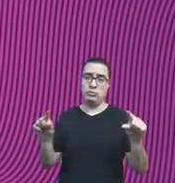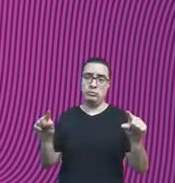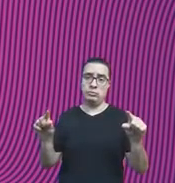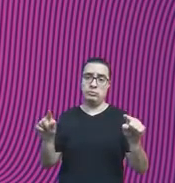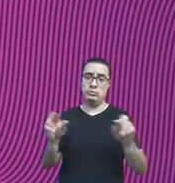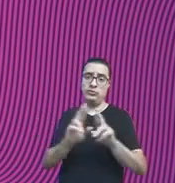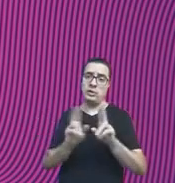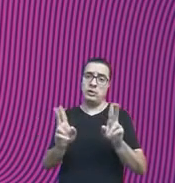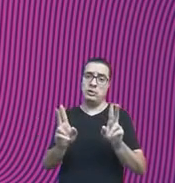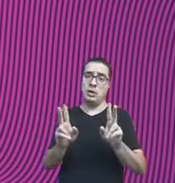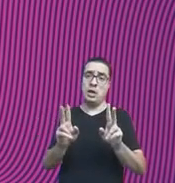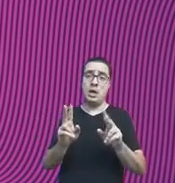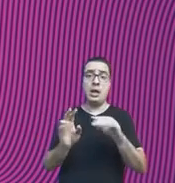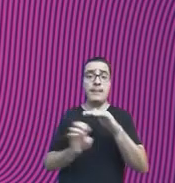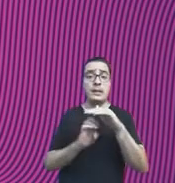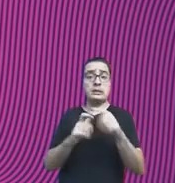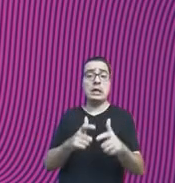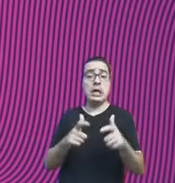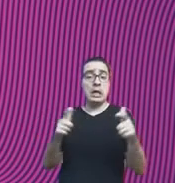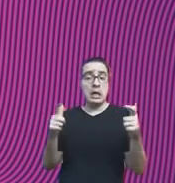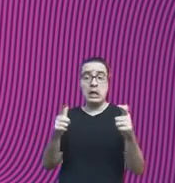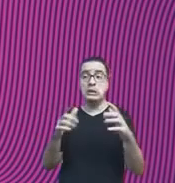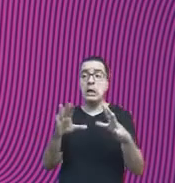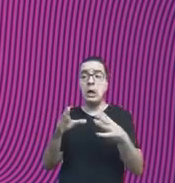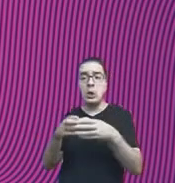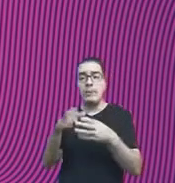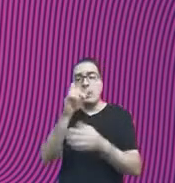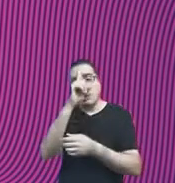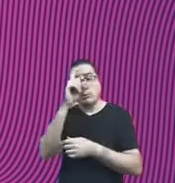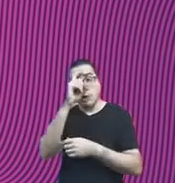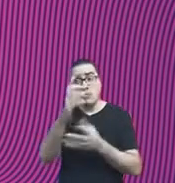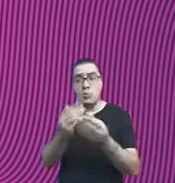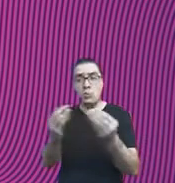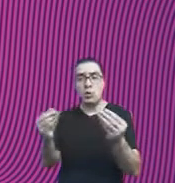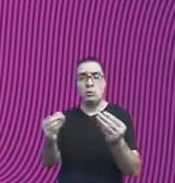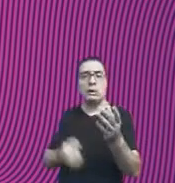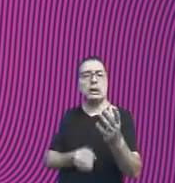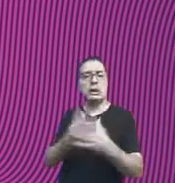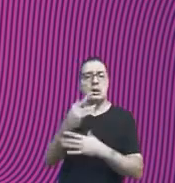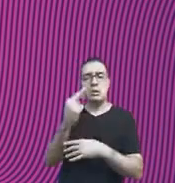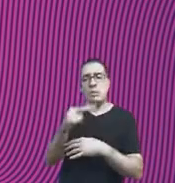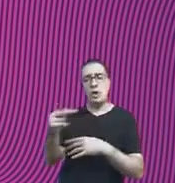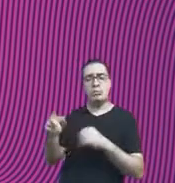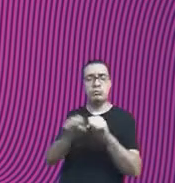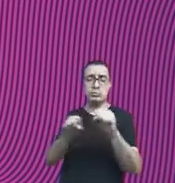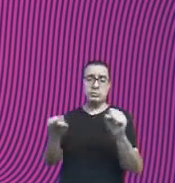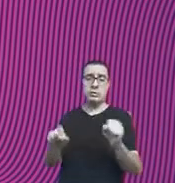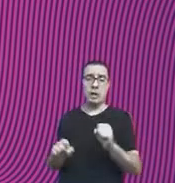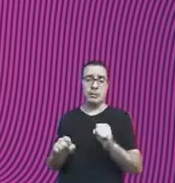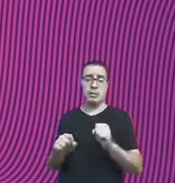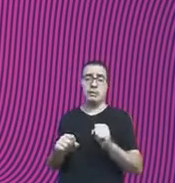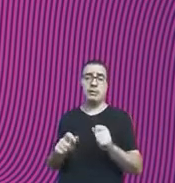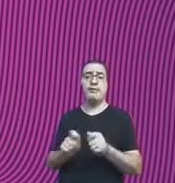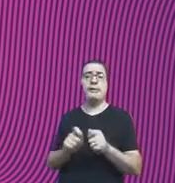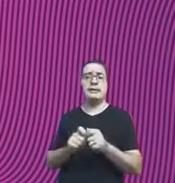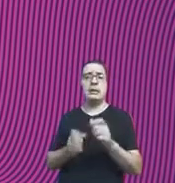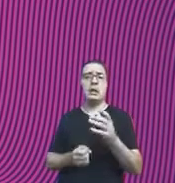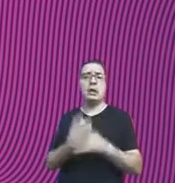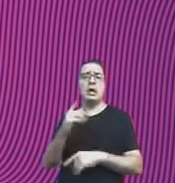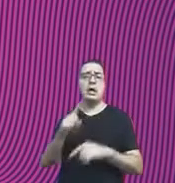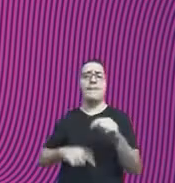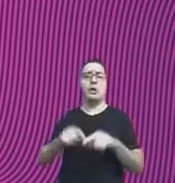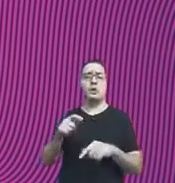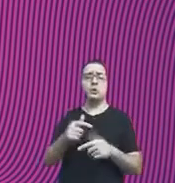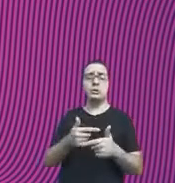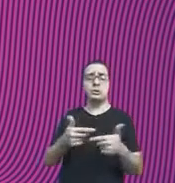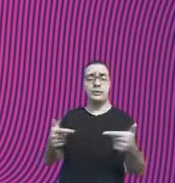com grandes redes de hospitais montando seus próprios sistemas, né? Criando produtos e serviços focados entre